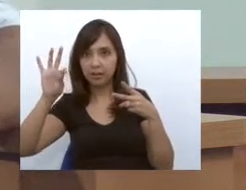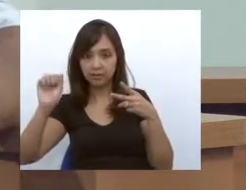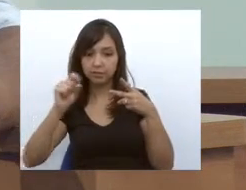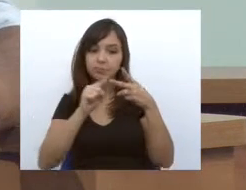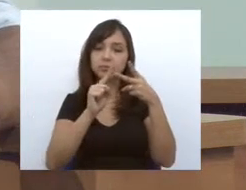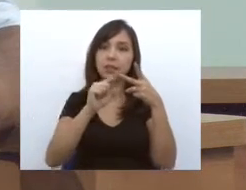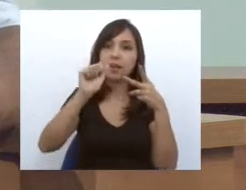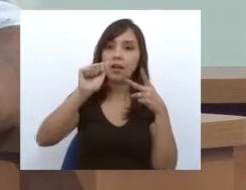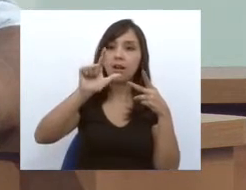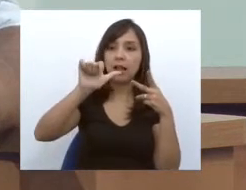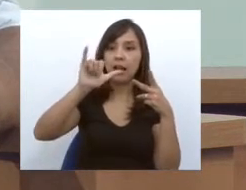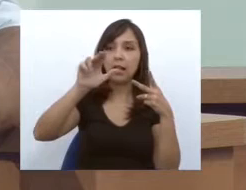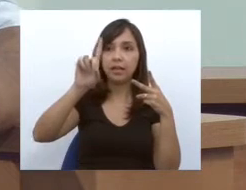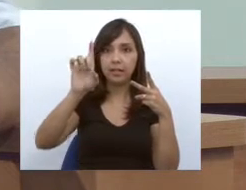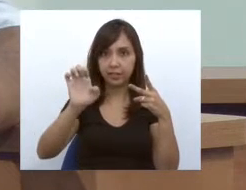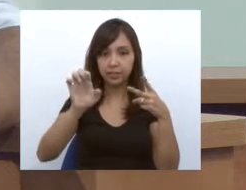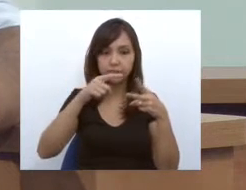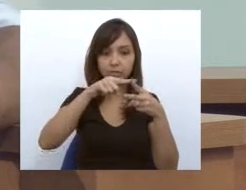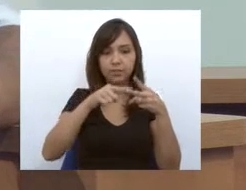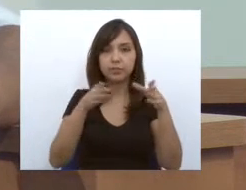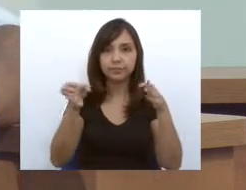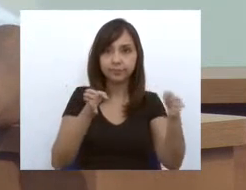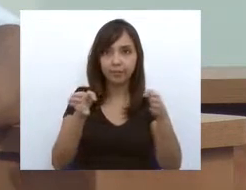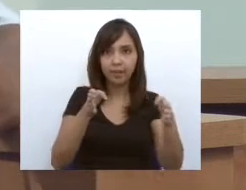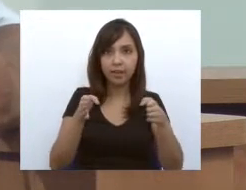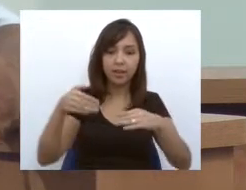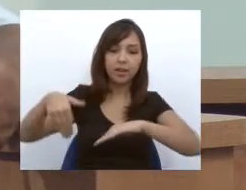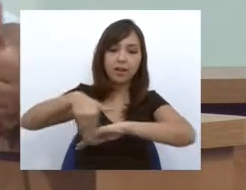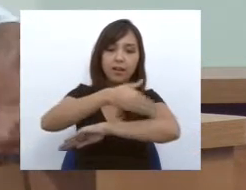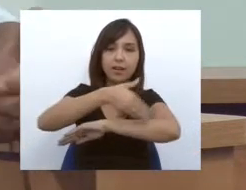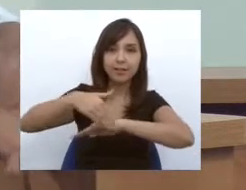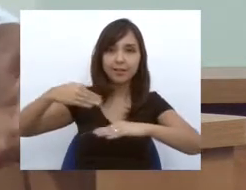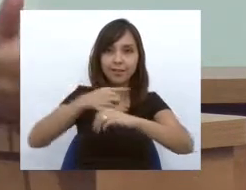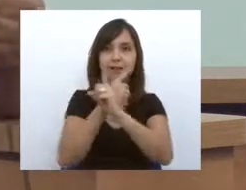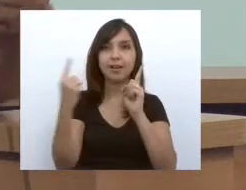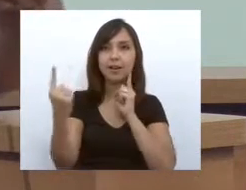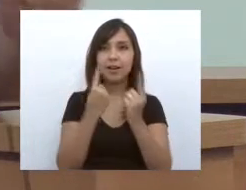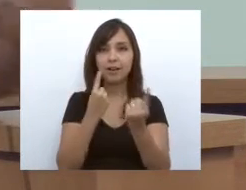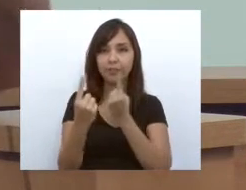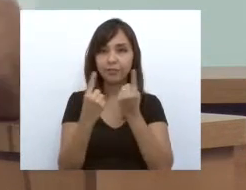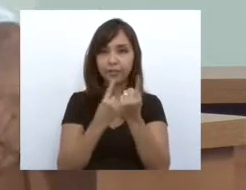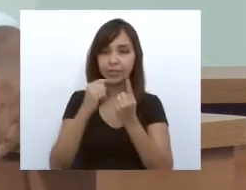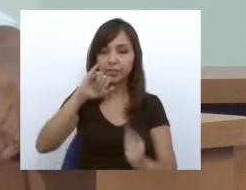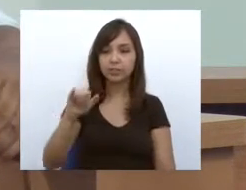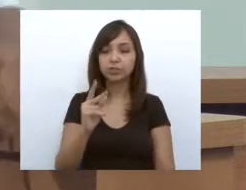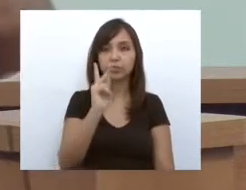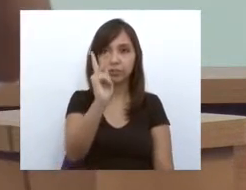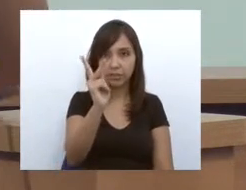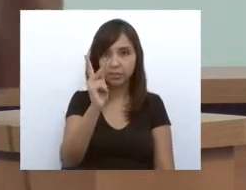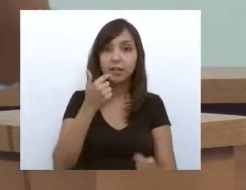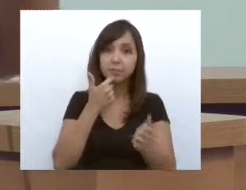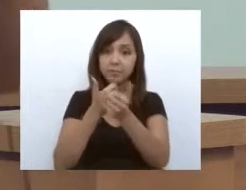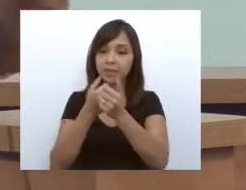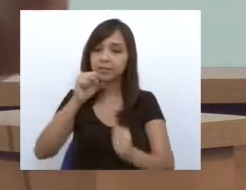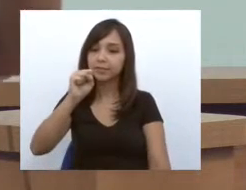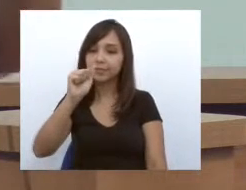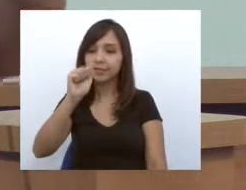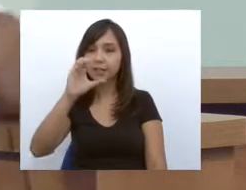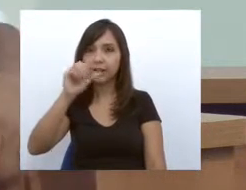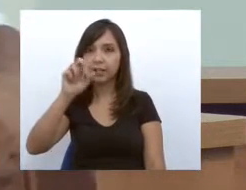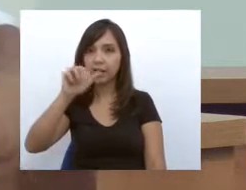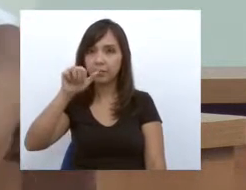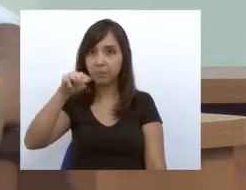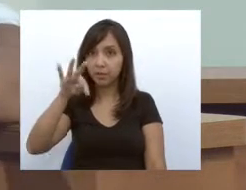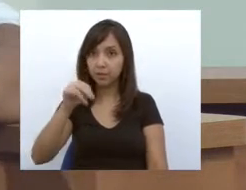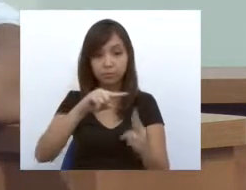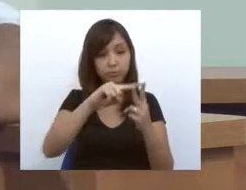que fica entre a Avenida JK e a Estrada do Sacramento, que só tem essas duas escolas.